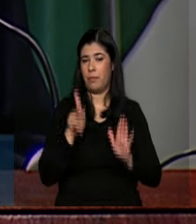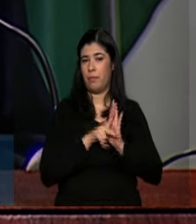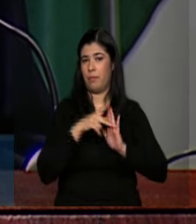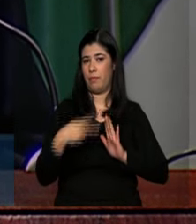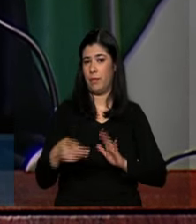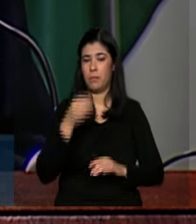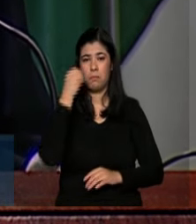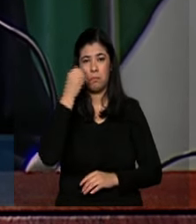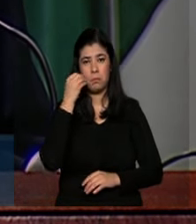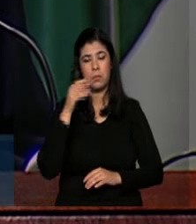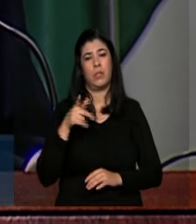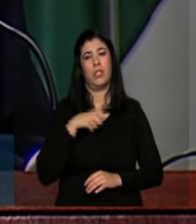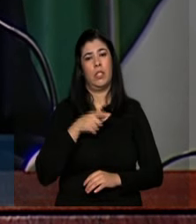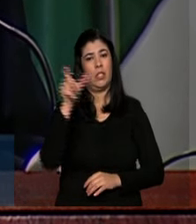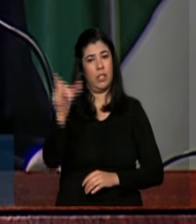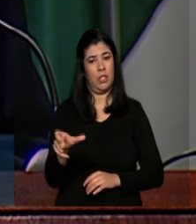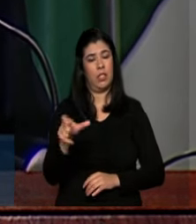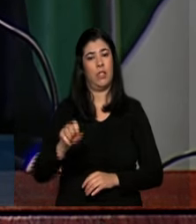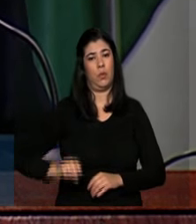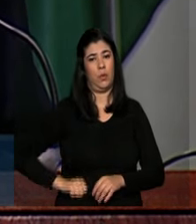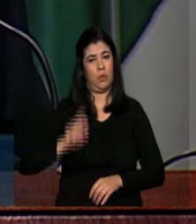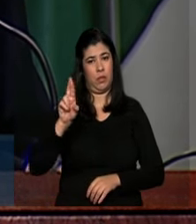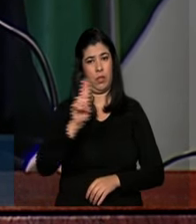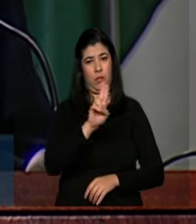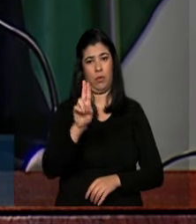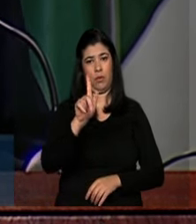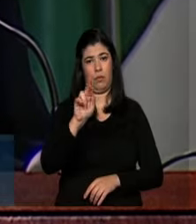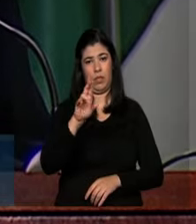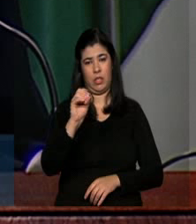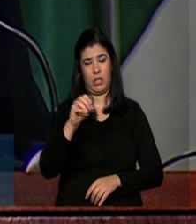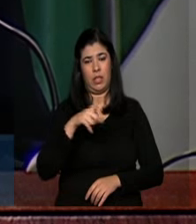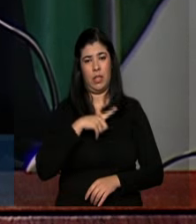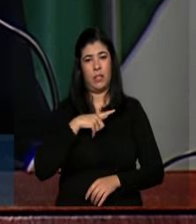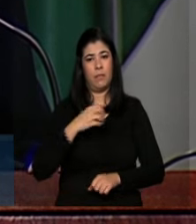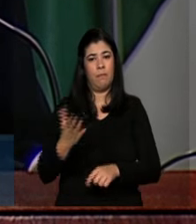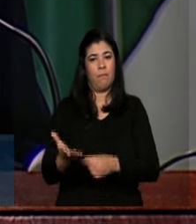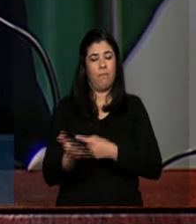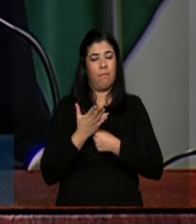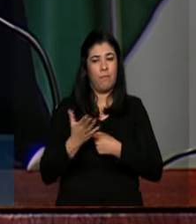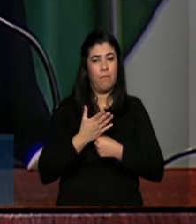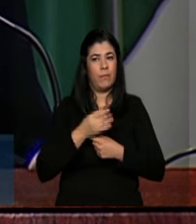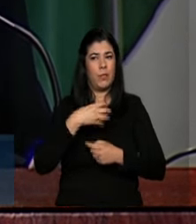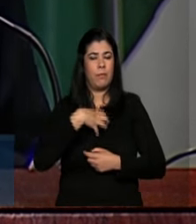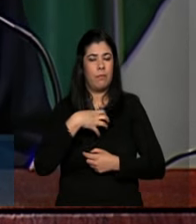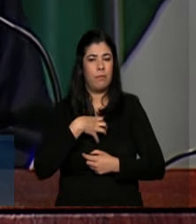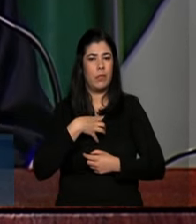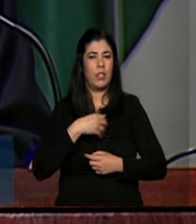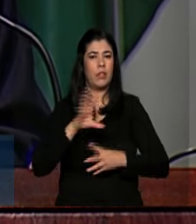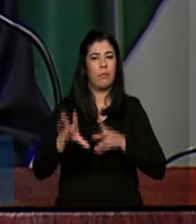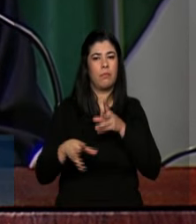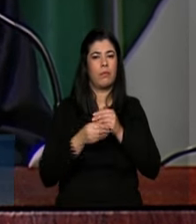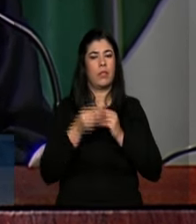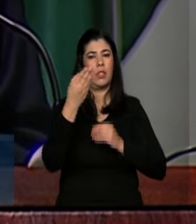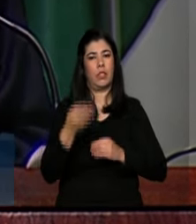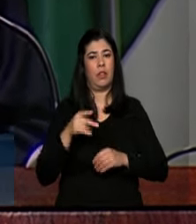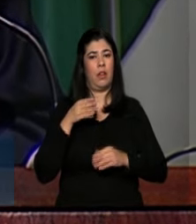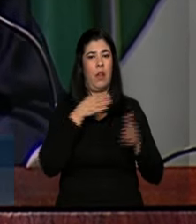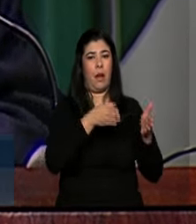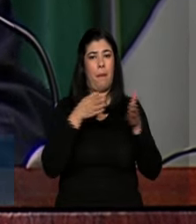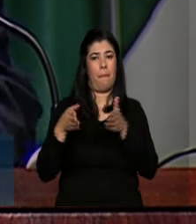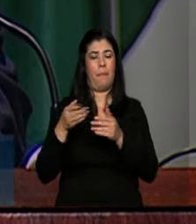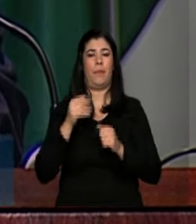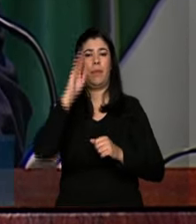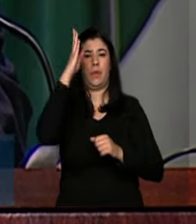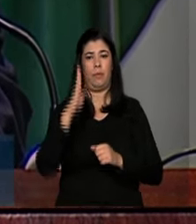grande experiência do embaixador Graça Lima nos inspiram nesse momento em que buscamos incrementar a presença do Brasil no